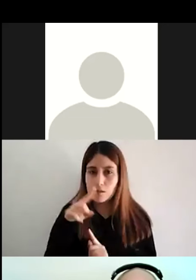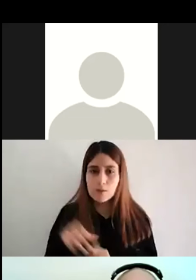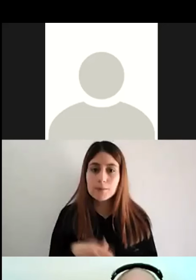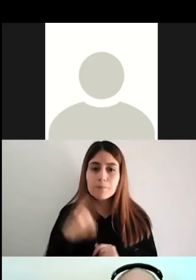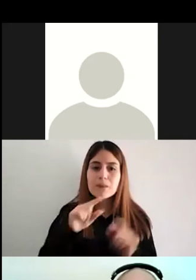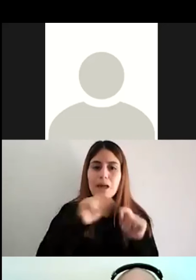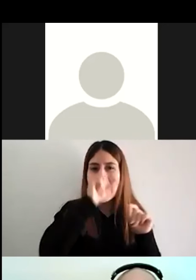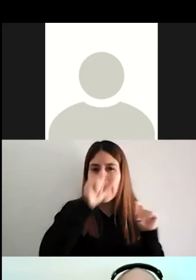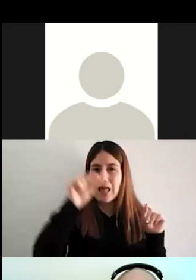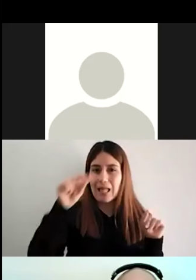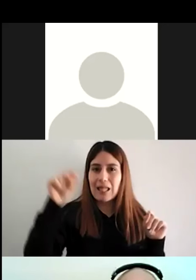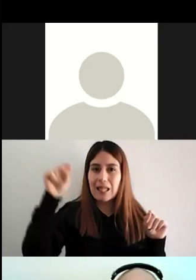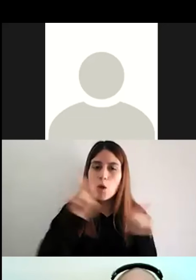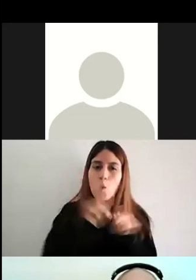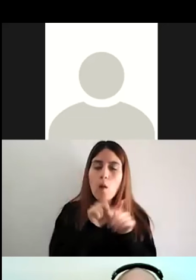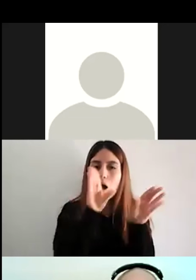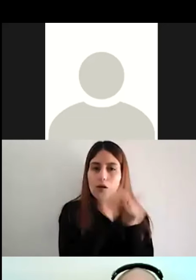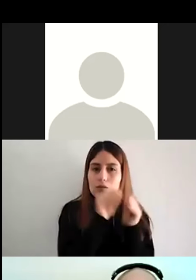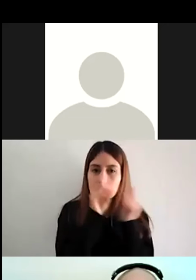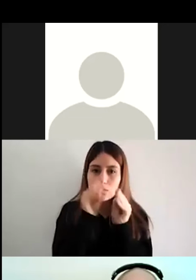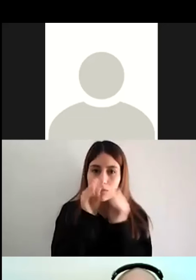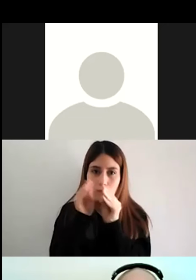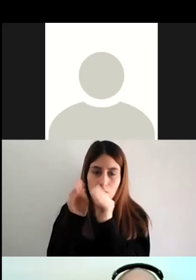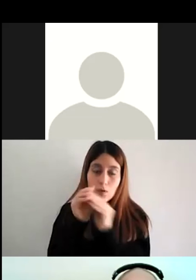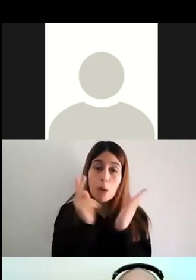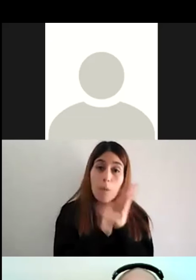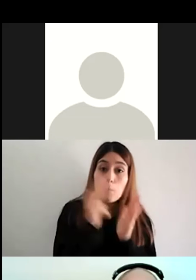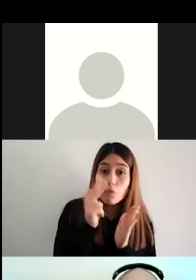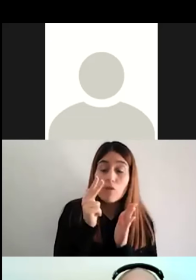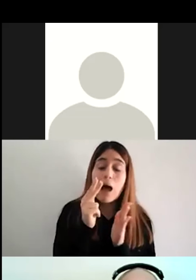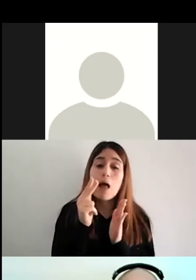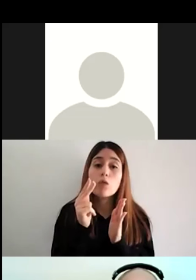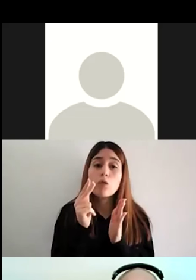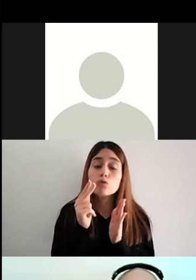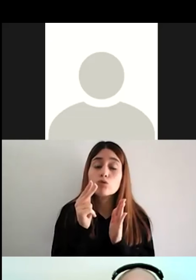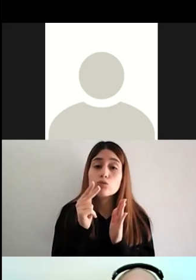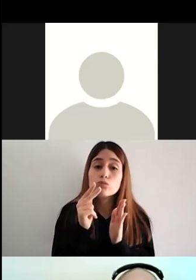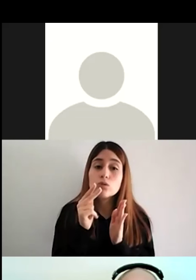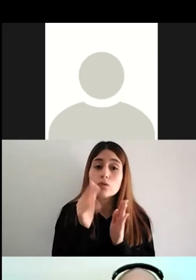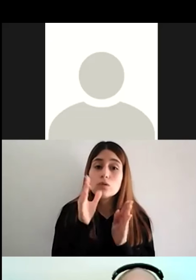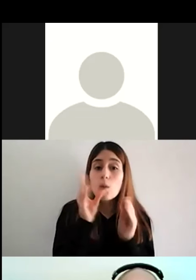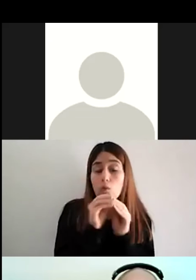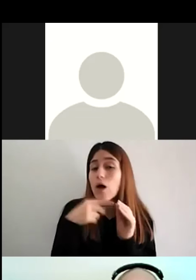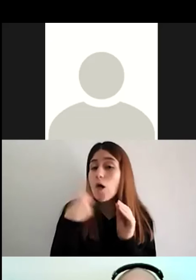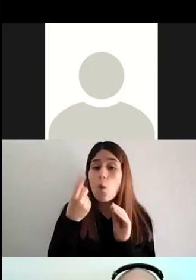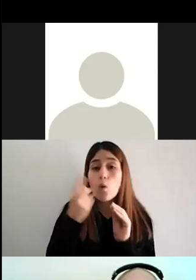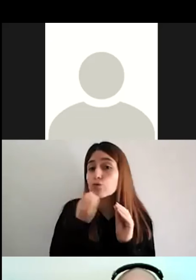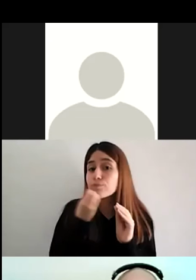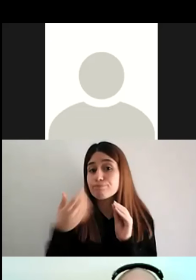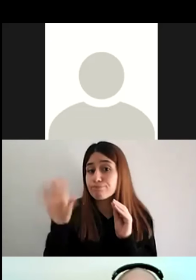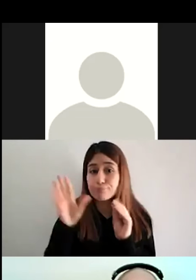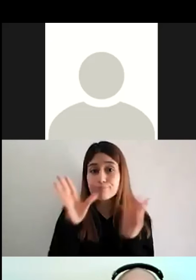ao acumulado dos aprovados menos os medicamentos e indicações que perderam a designação de